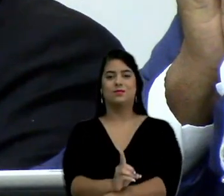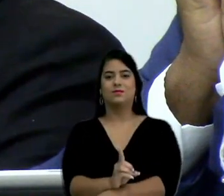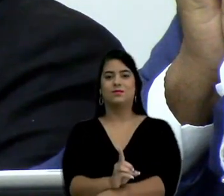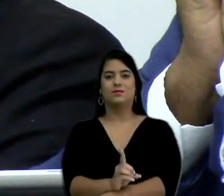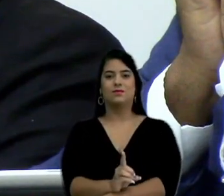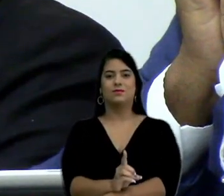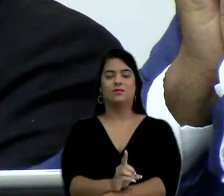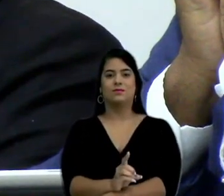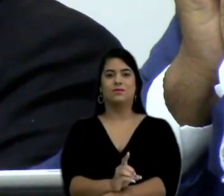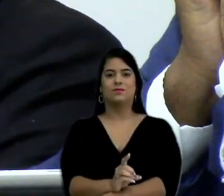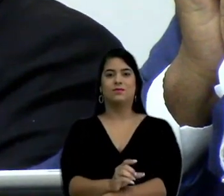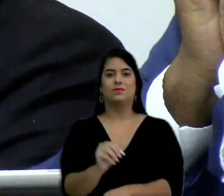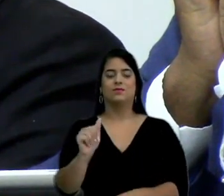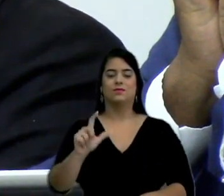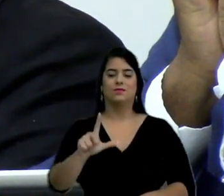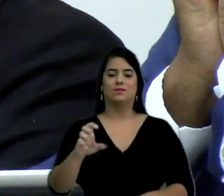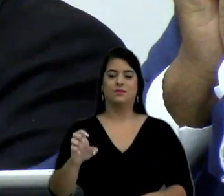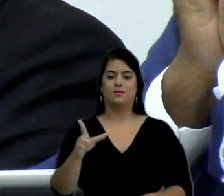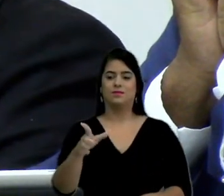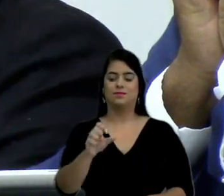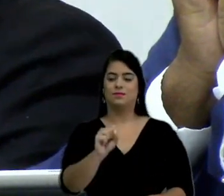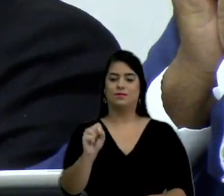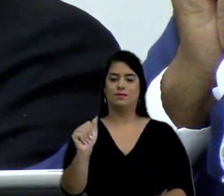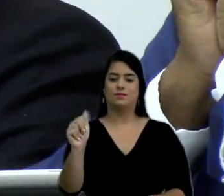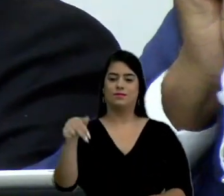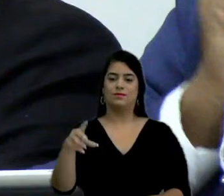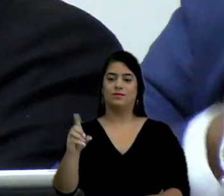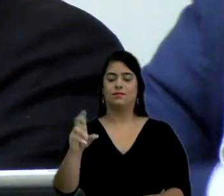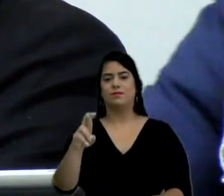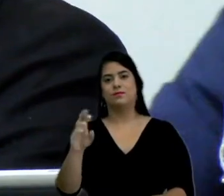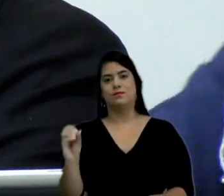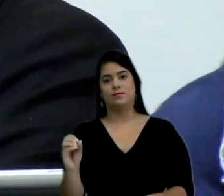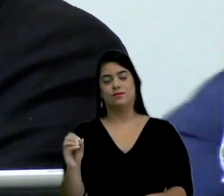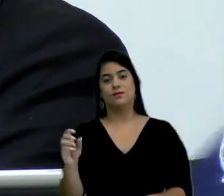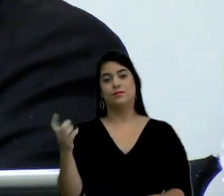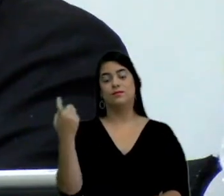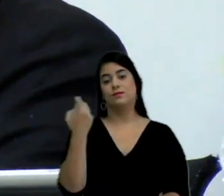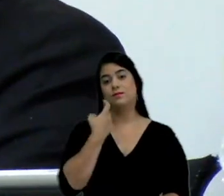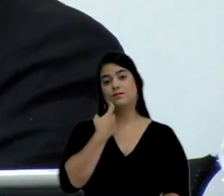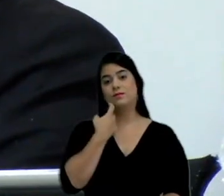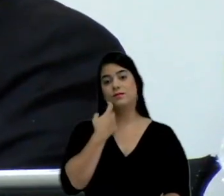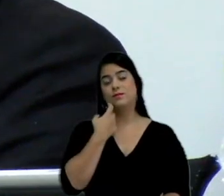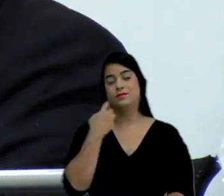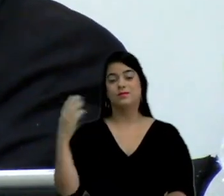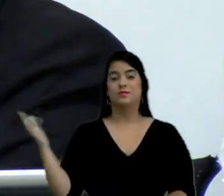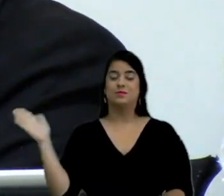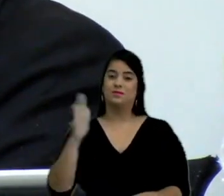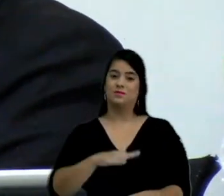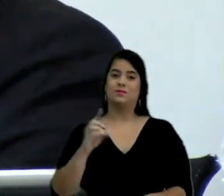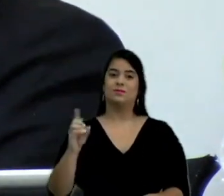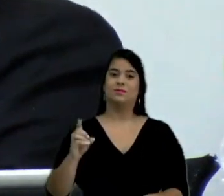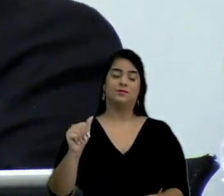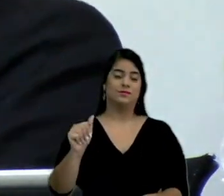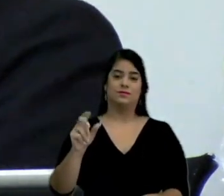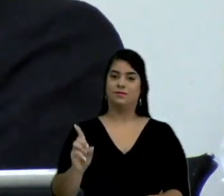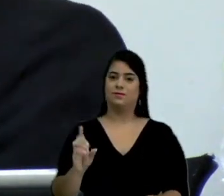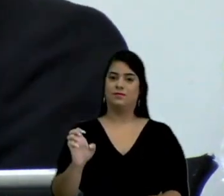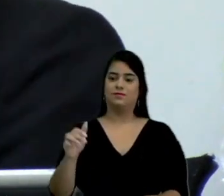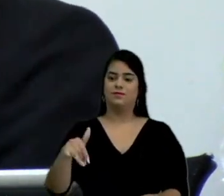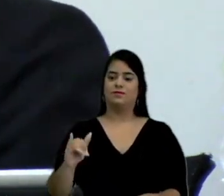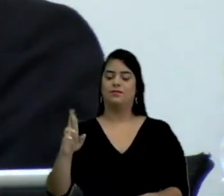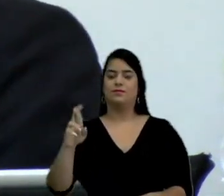cas Alessandro professor de matemática também e na próxima sexta-feira AD Demir Santos e